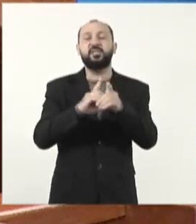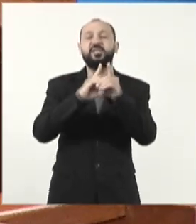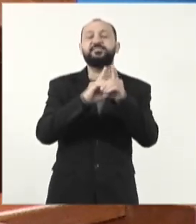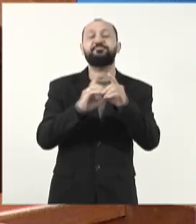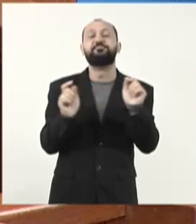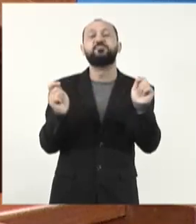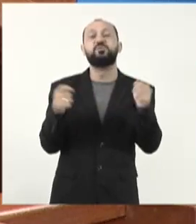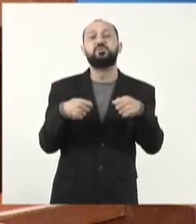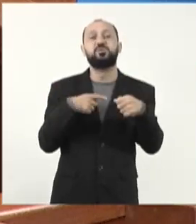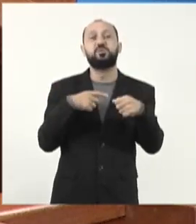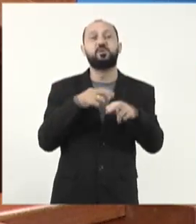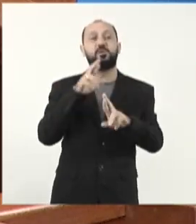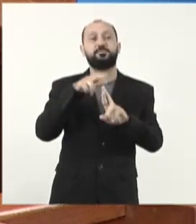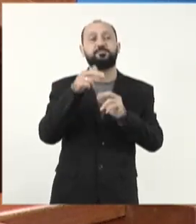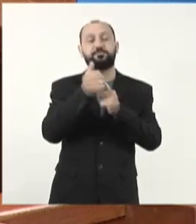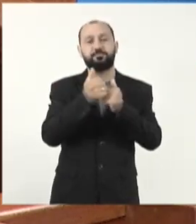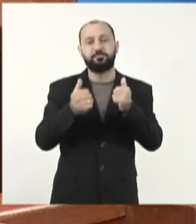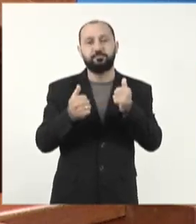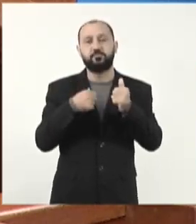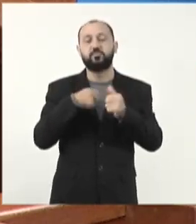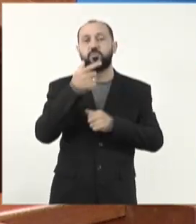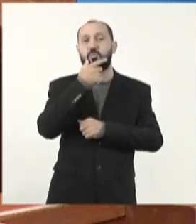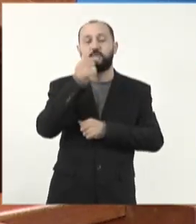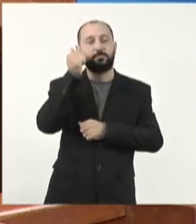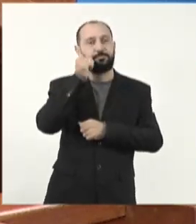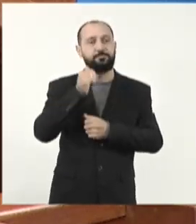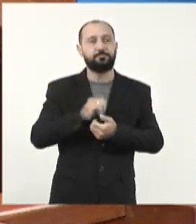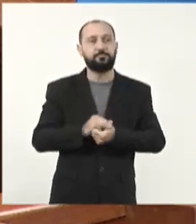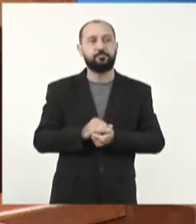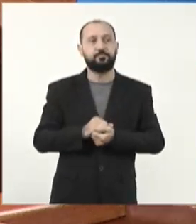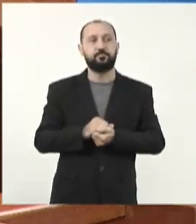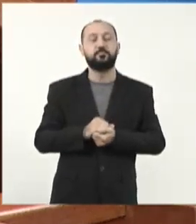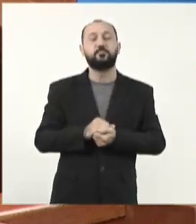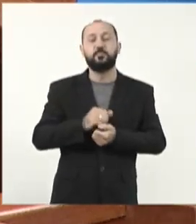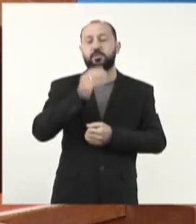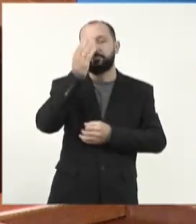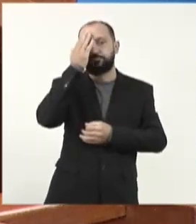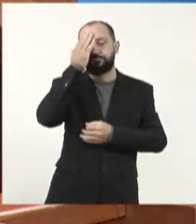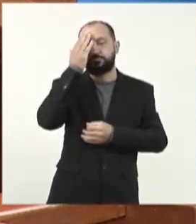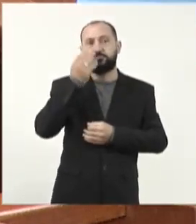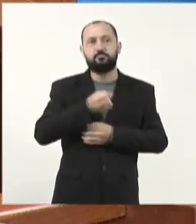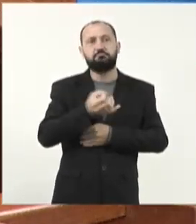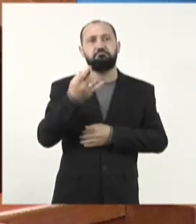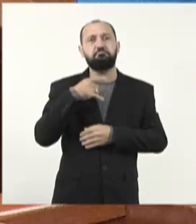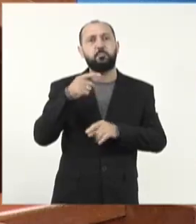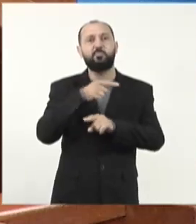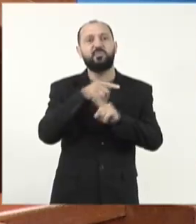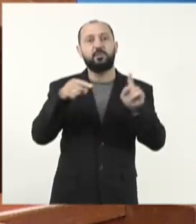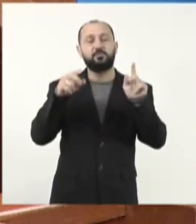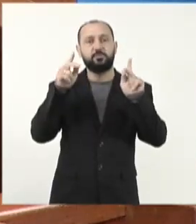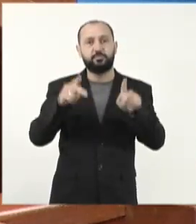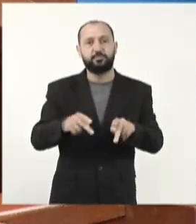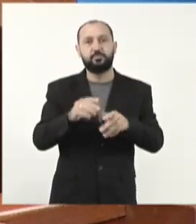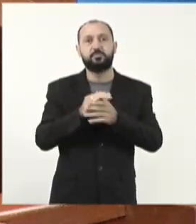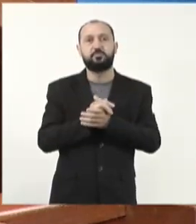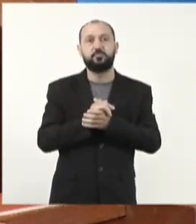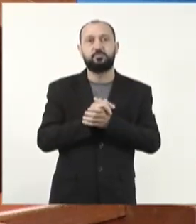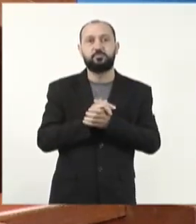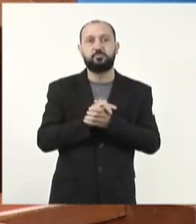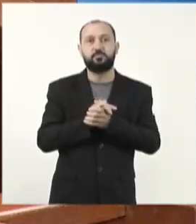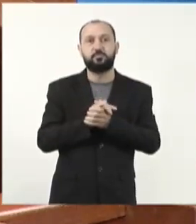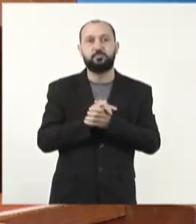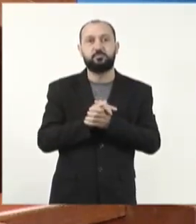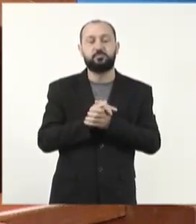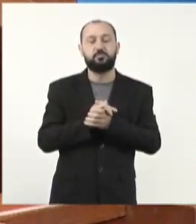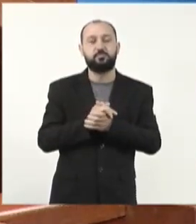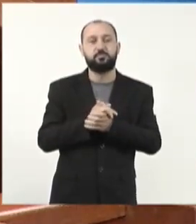uma efetiva representação entre homens e mulheres, não é? Nós sabemos que somos mais da metade da população, as mulheres, e